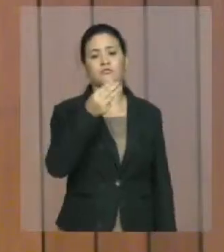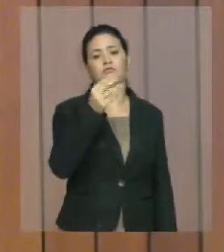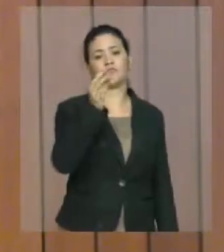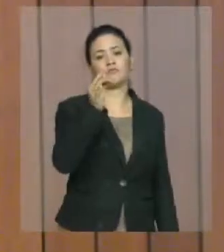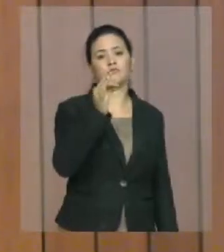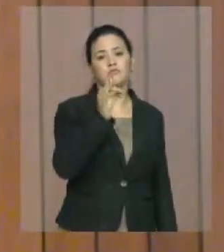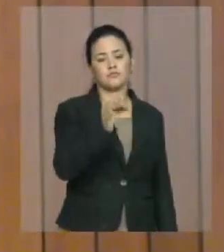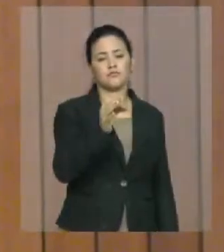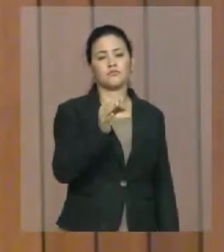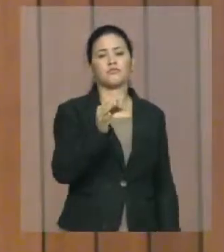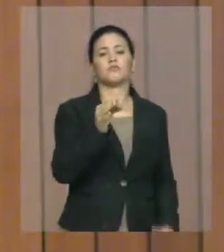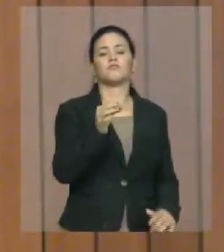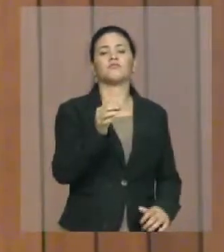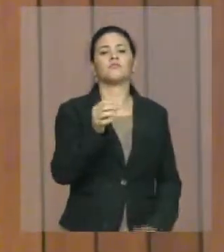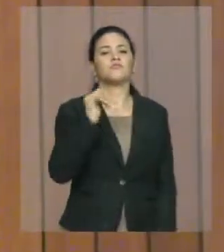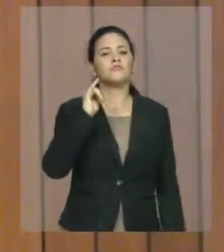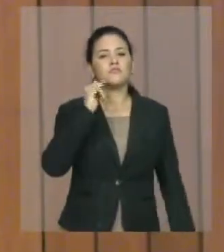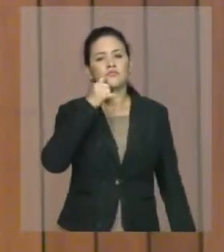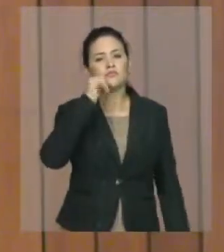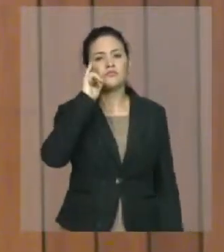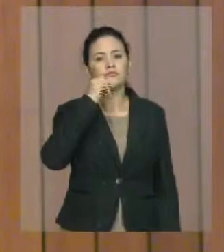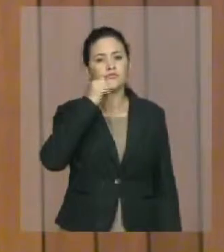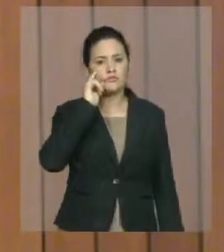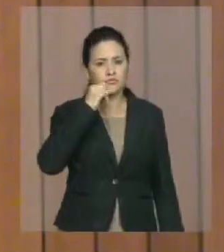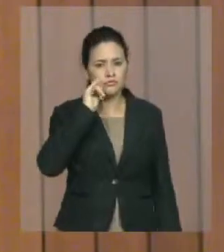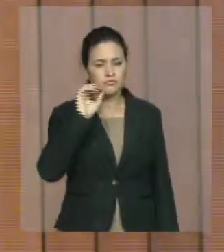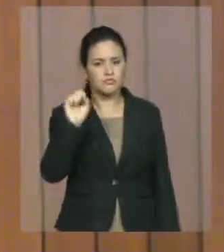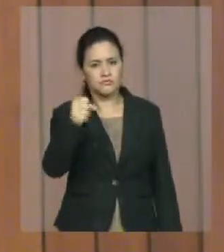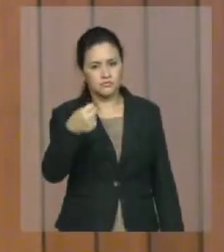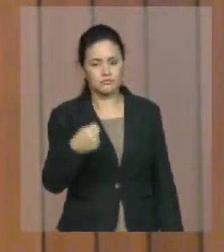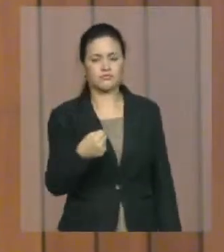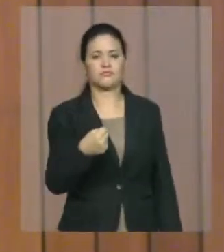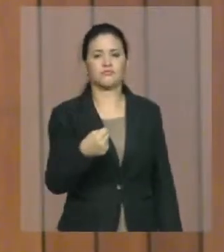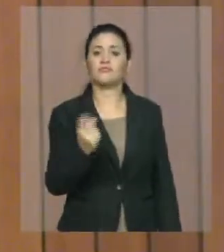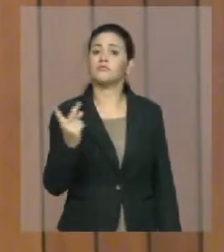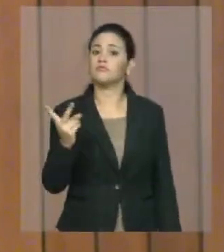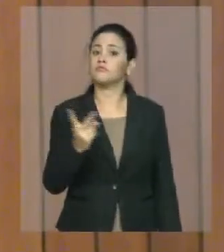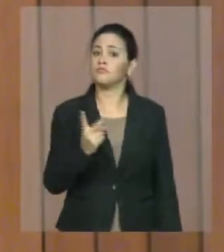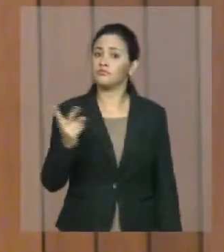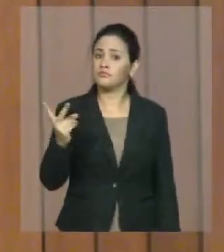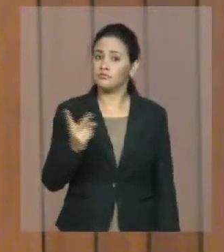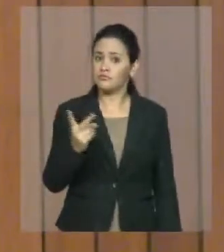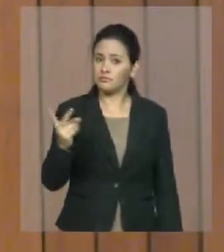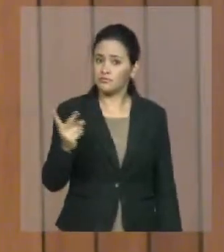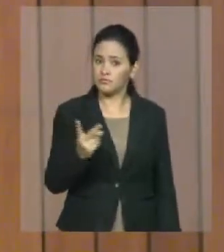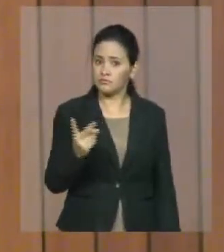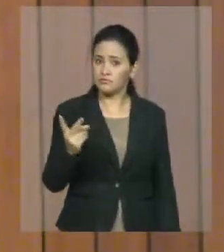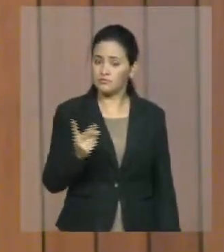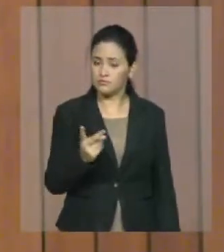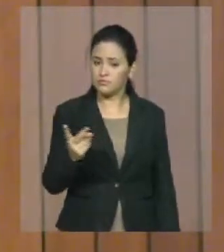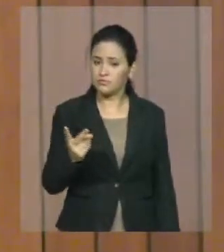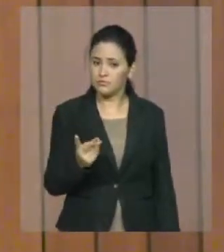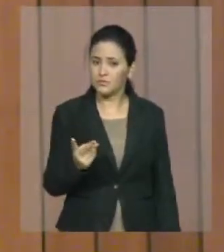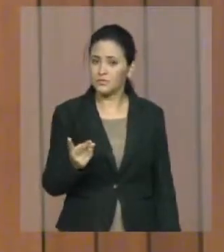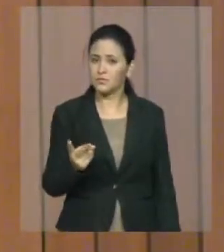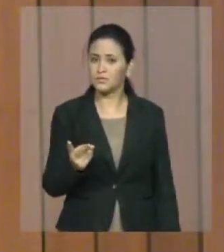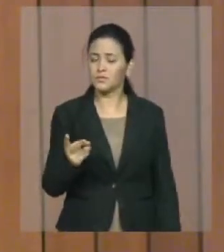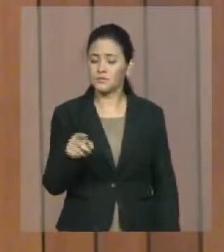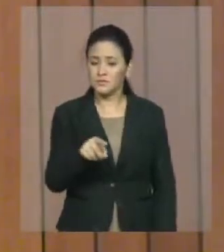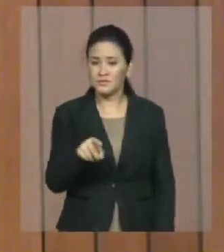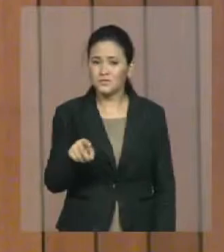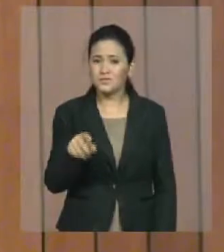incidente sobre bebidas alcoólicas. Ou seja, os dois grandes causadores dessa doença, do câncer, vão servir daqui para